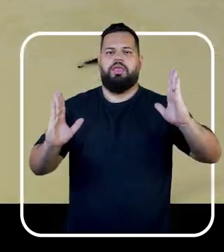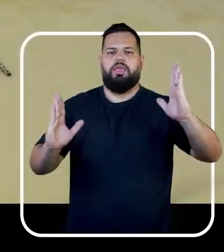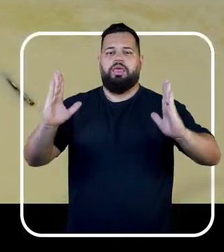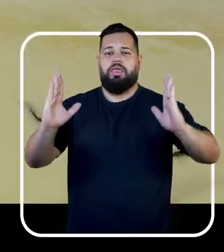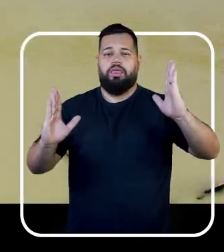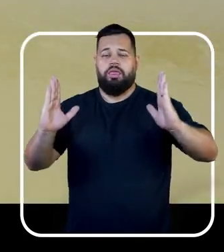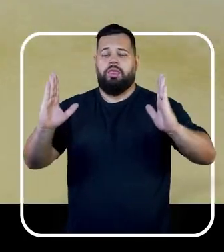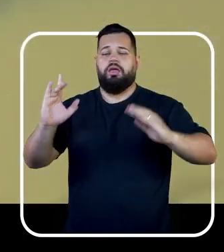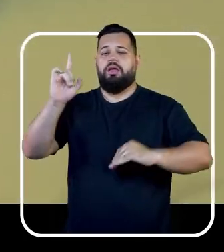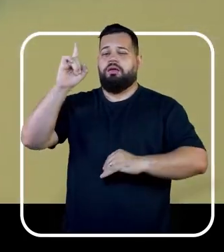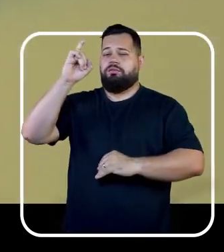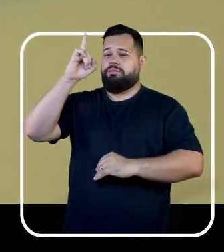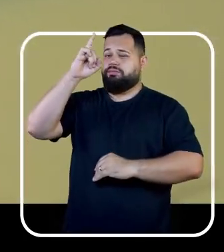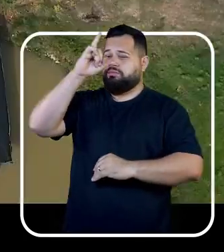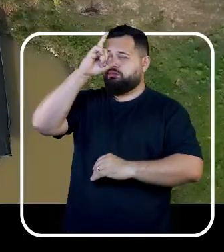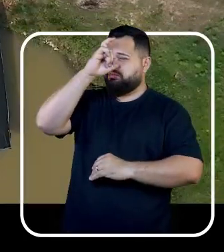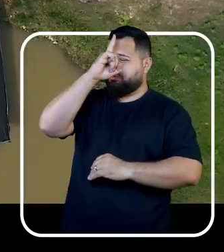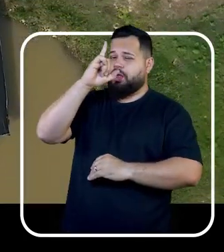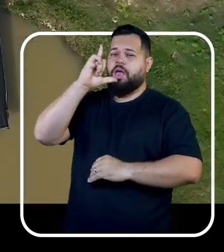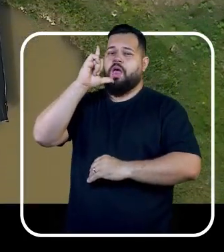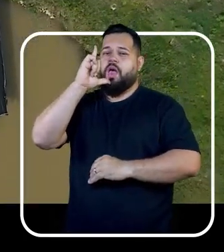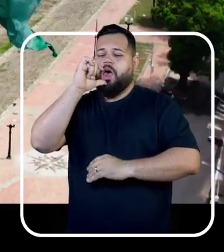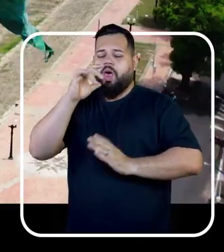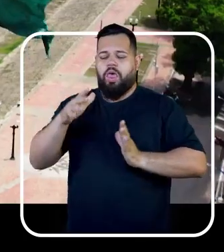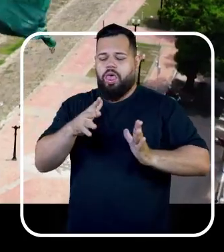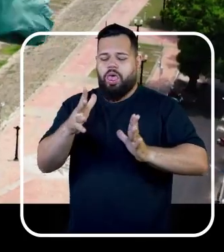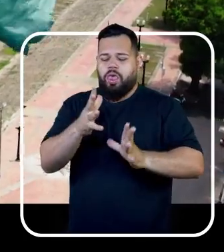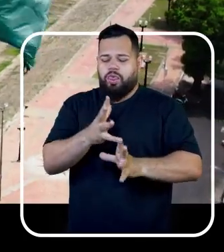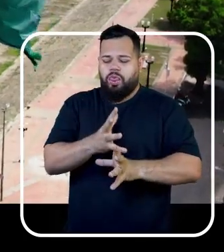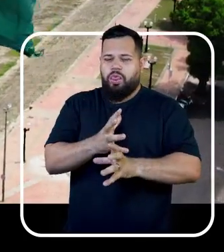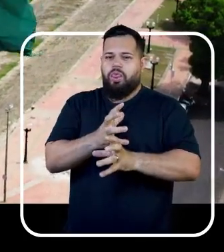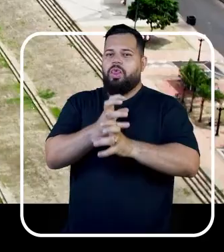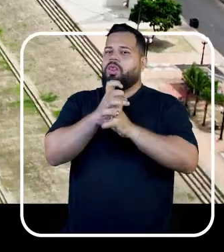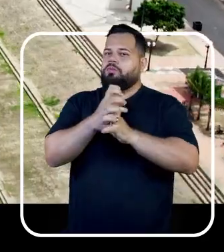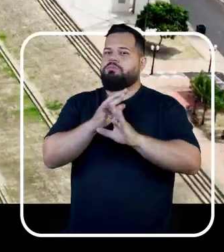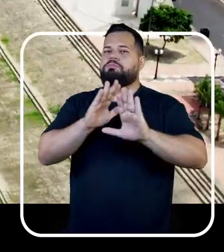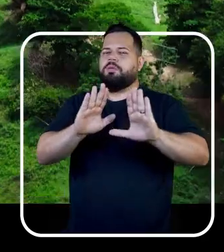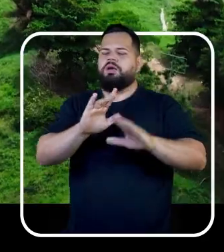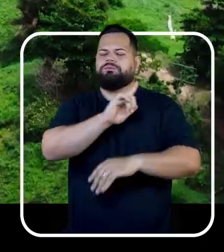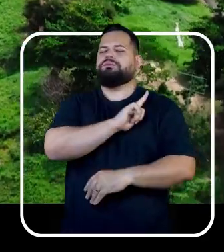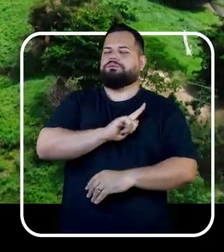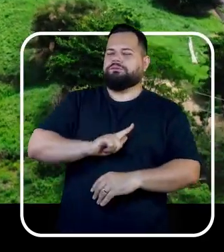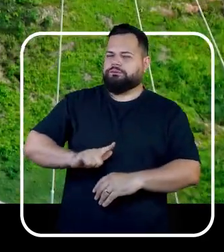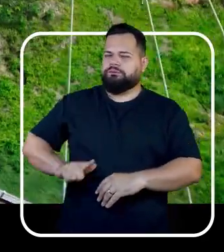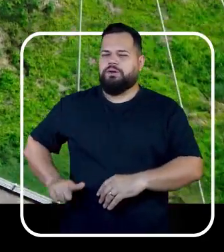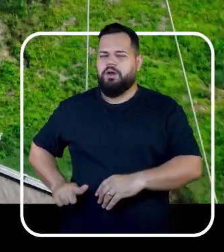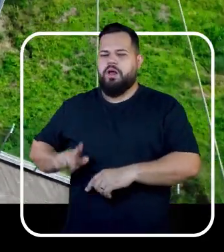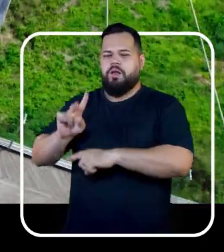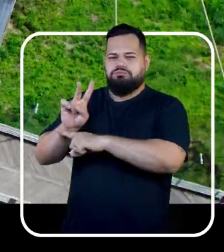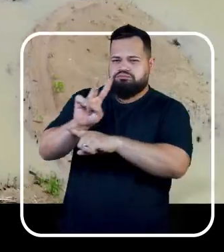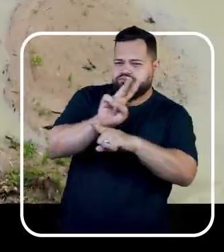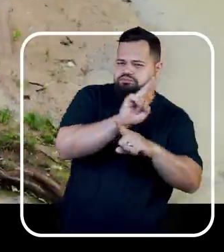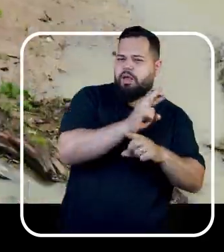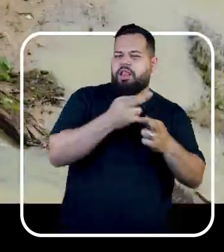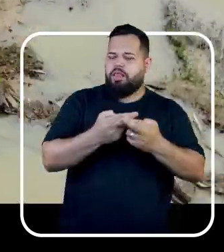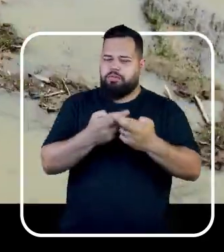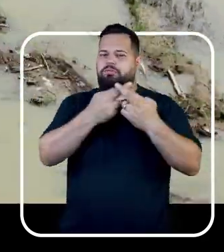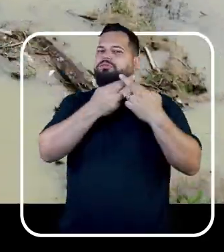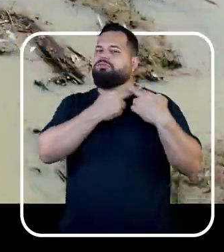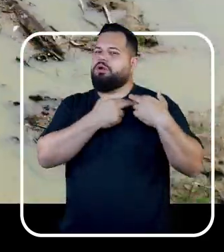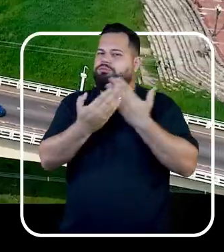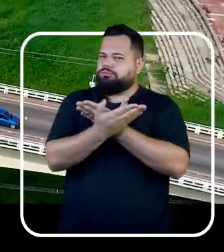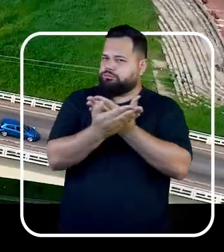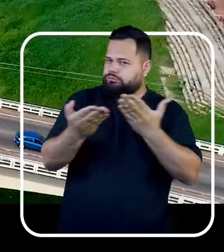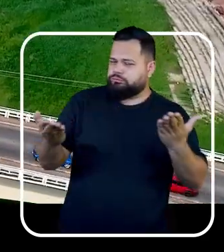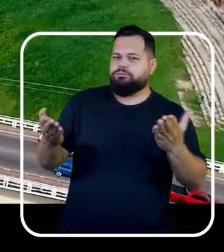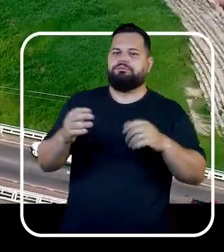Estamos vivendo a pior estiagem da história. Mas o governo do Acre segue atuando durante a crise e cuidando das famílias e